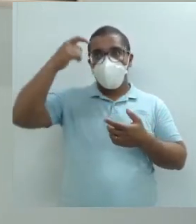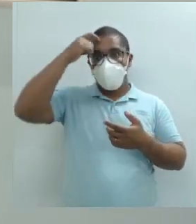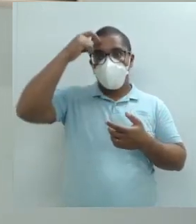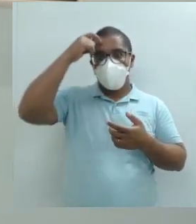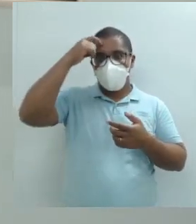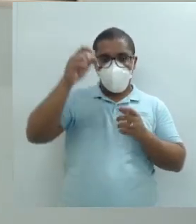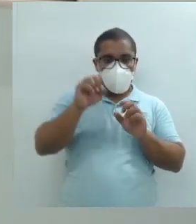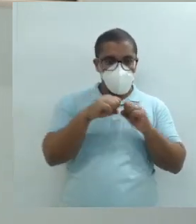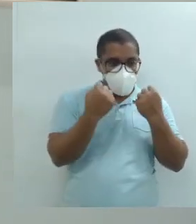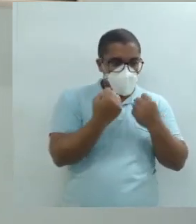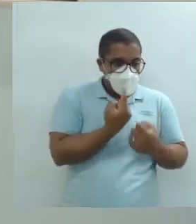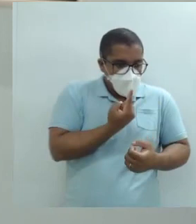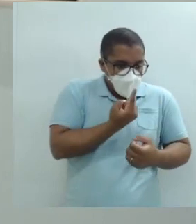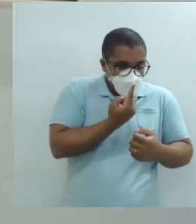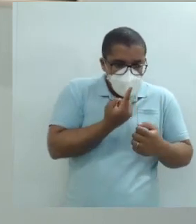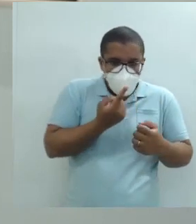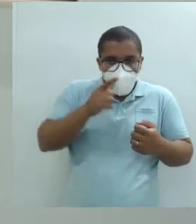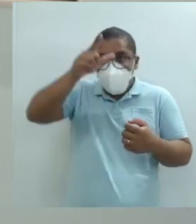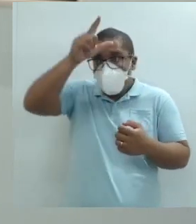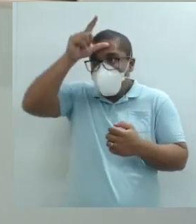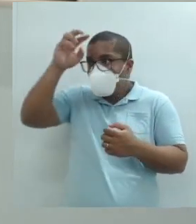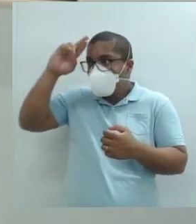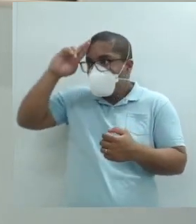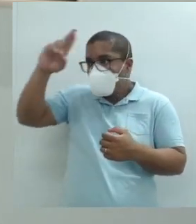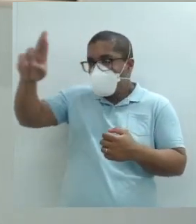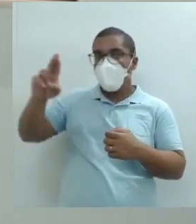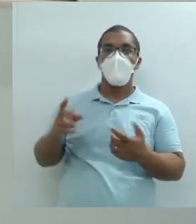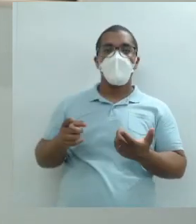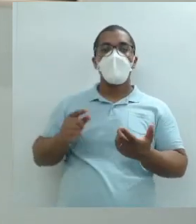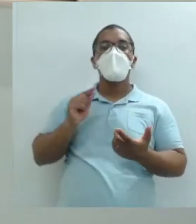menos sociável para poder liderar uma equipe e